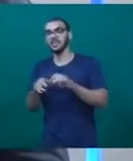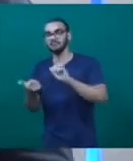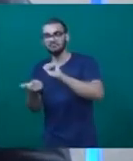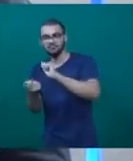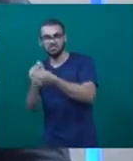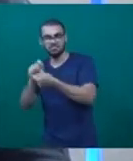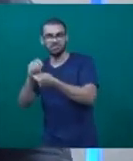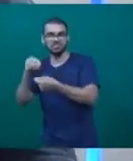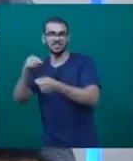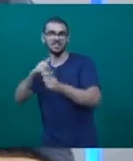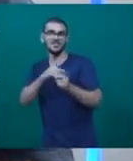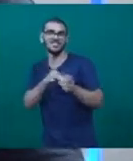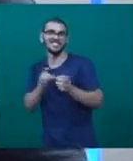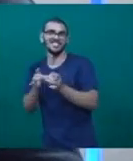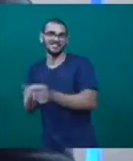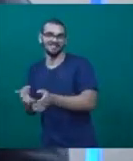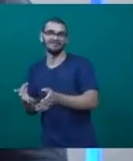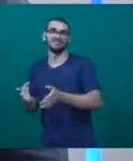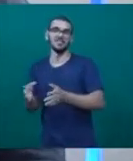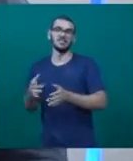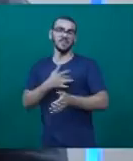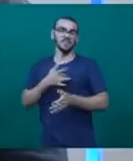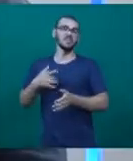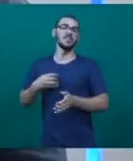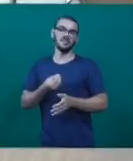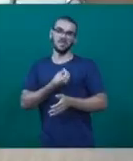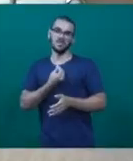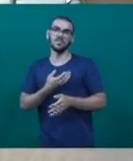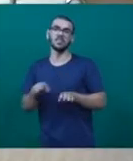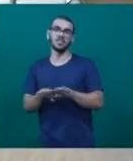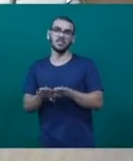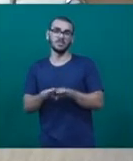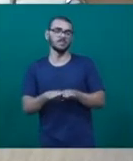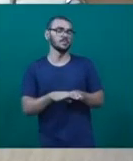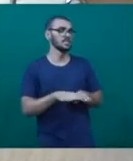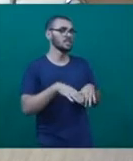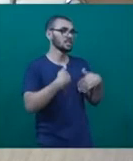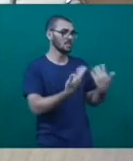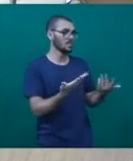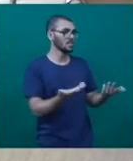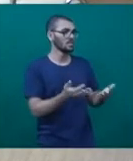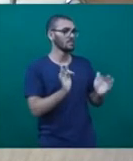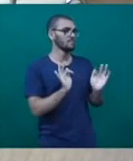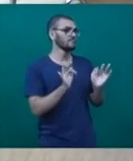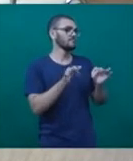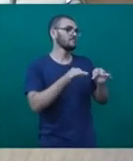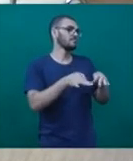isso dentro da rotina para que a gente possa ter uma vida saudável ao longo do tempo. Com certeza. Olha só, então a gente encerra assim o